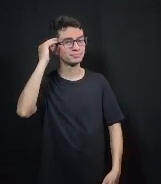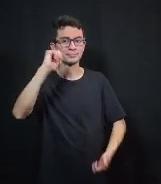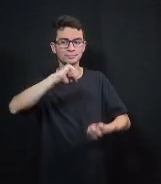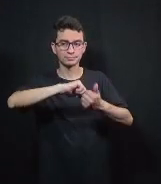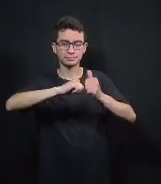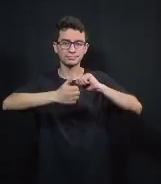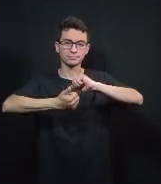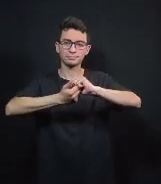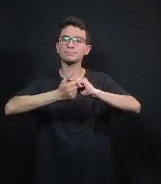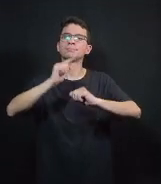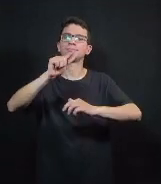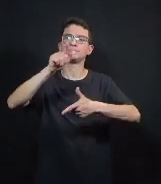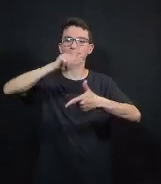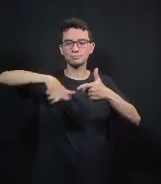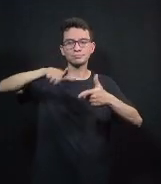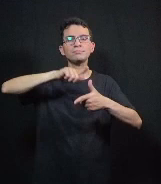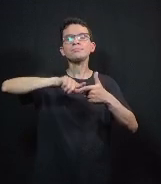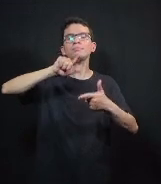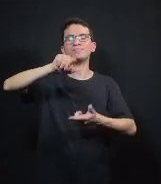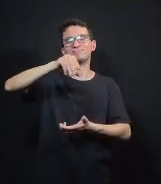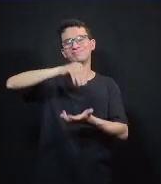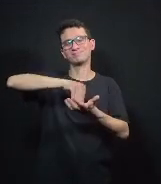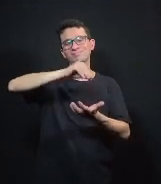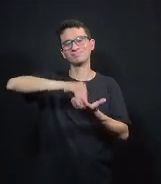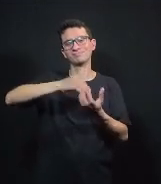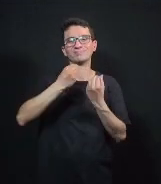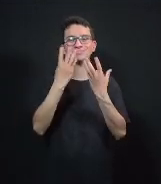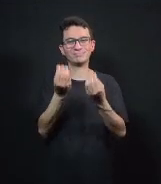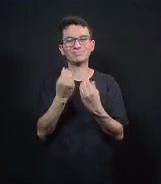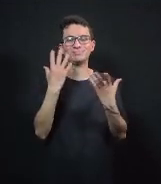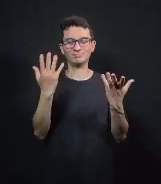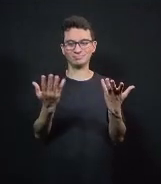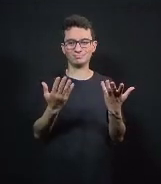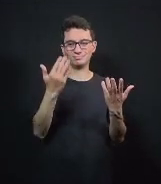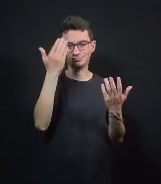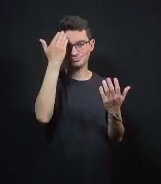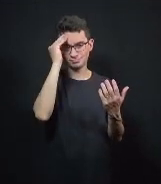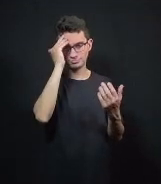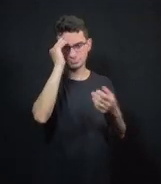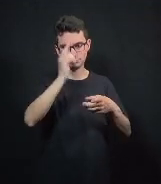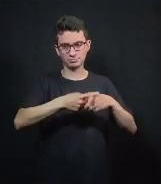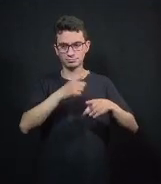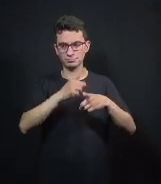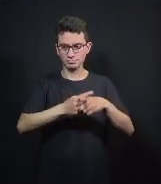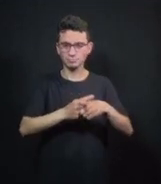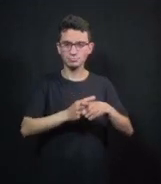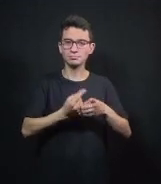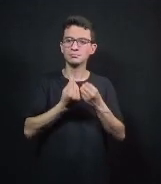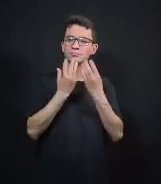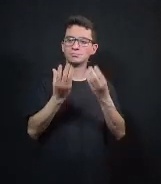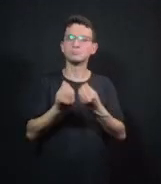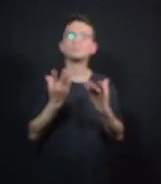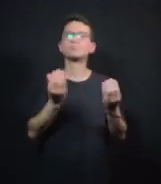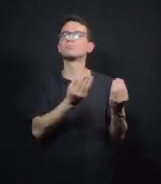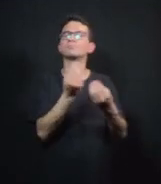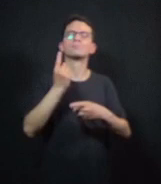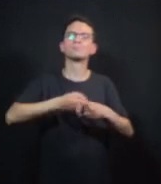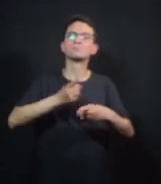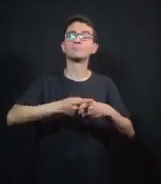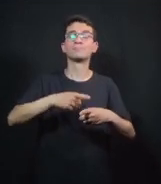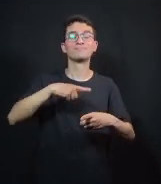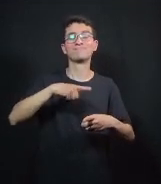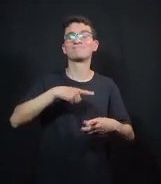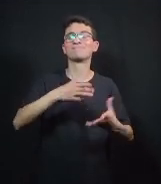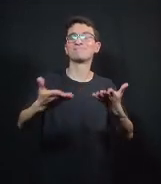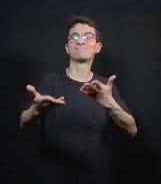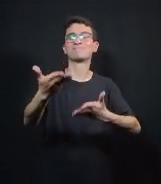problema da desinformação. Porque a desinformação, ela trafega por meio do compartilhamento. A gente não